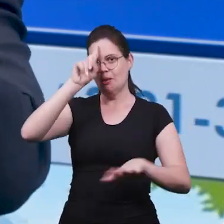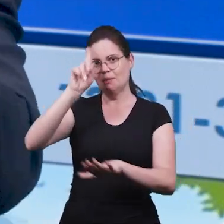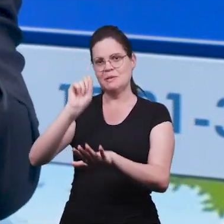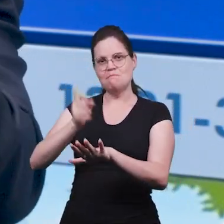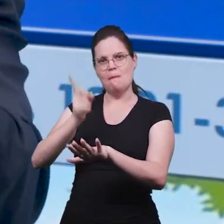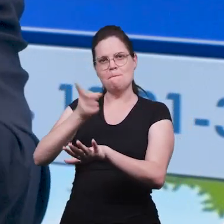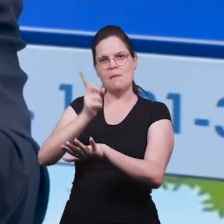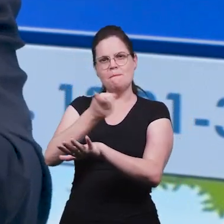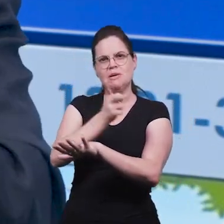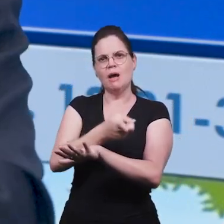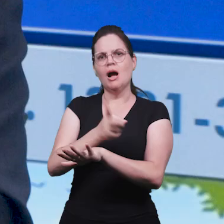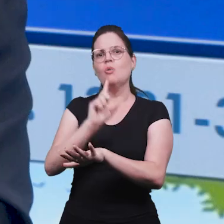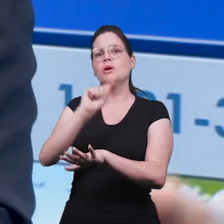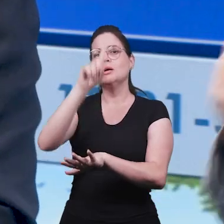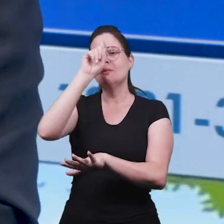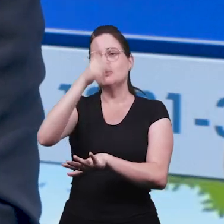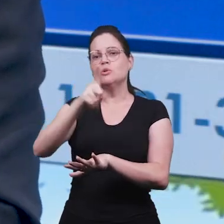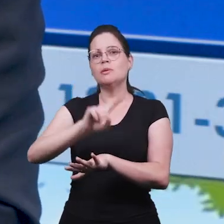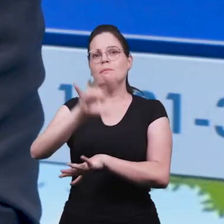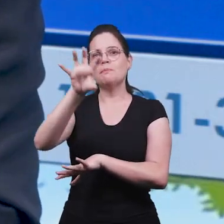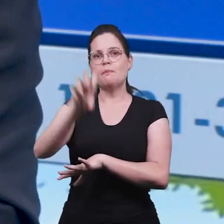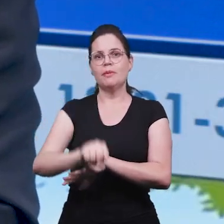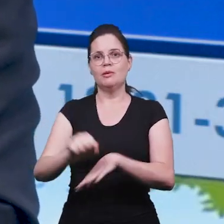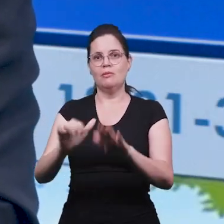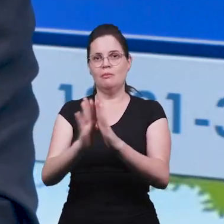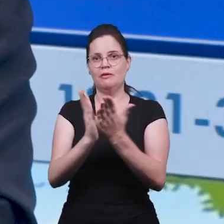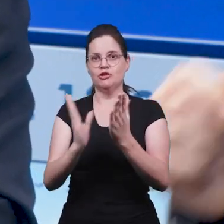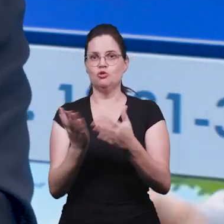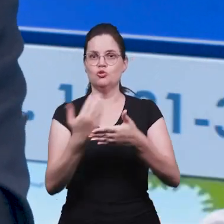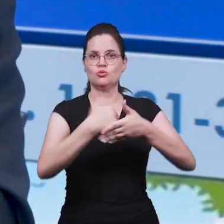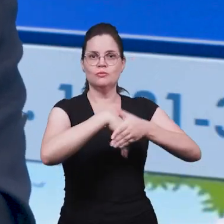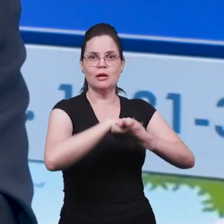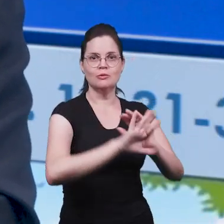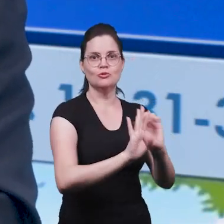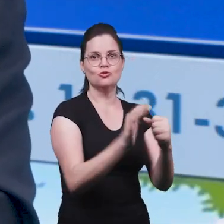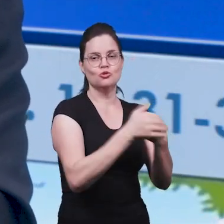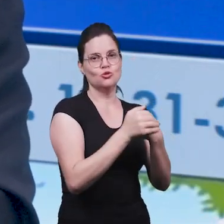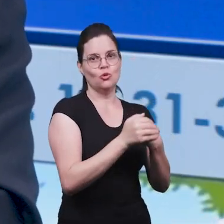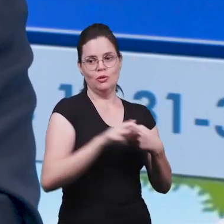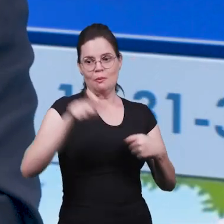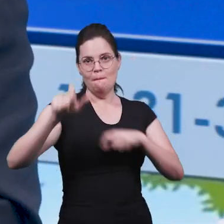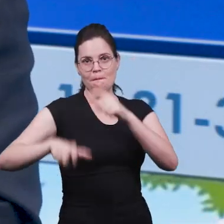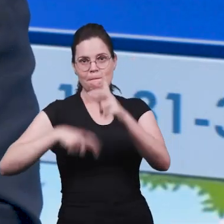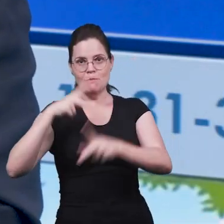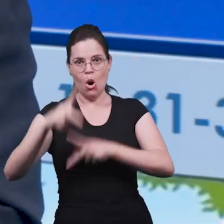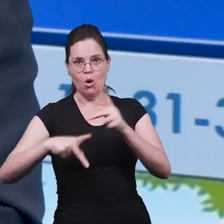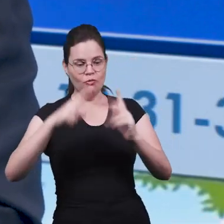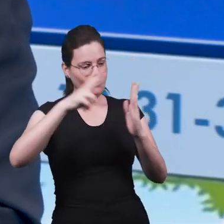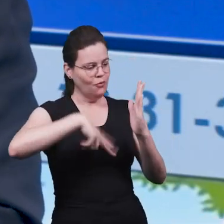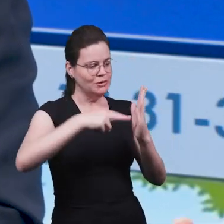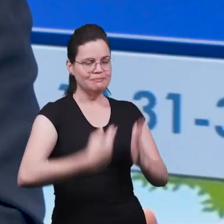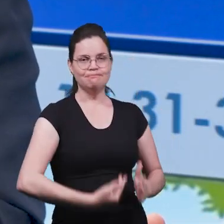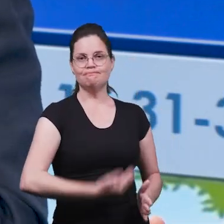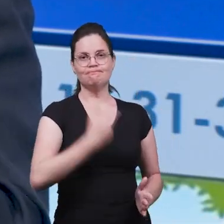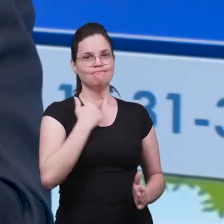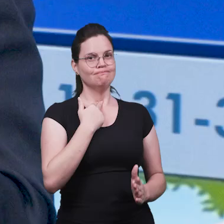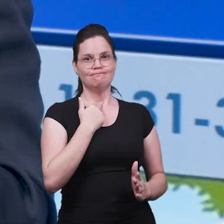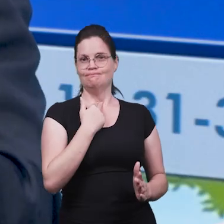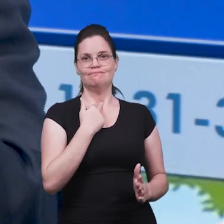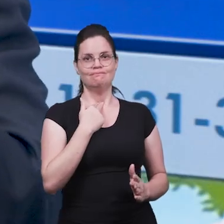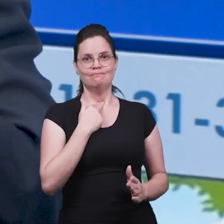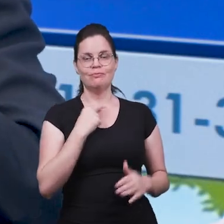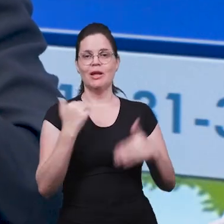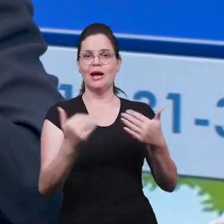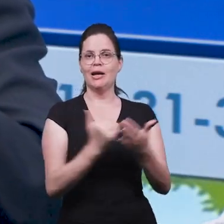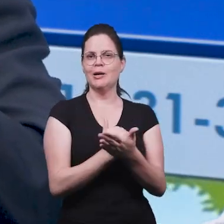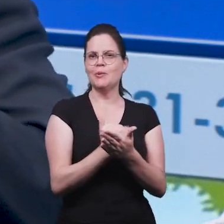dar mais acesso às pessoas, o acesso à leitura da palavra, né? E com isso vemos